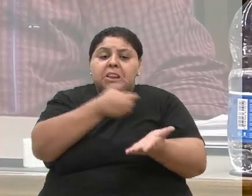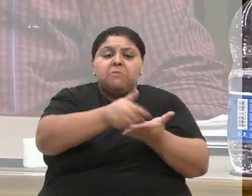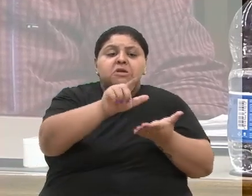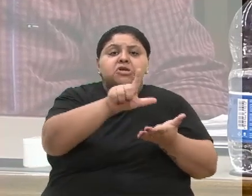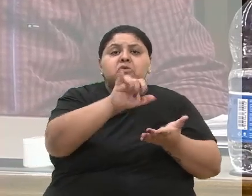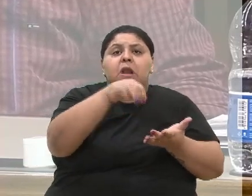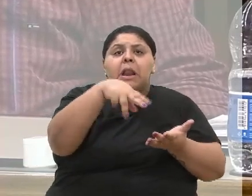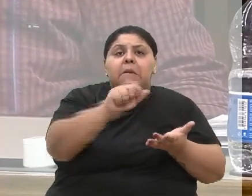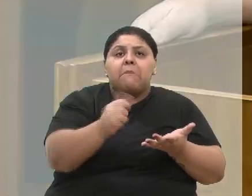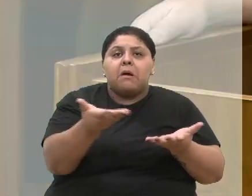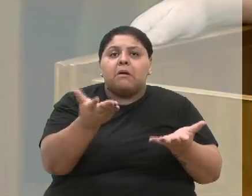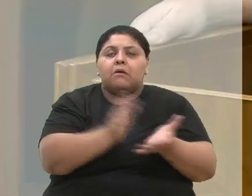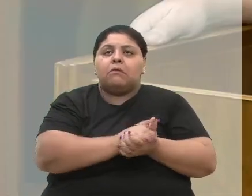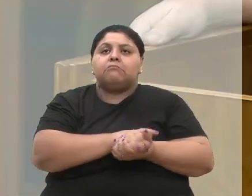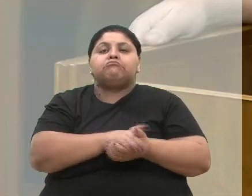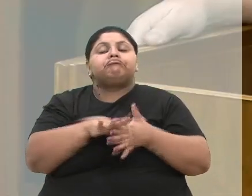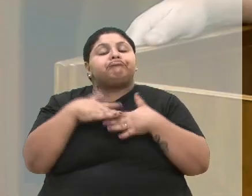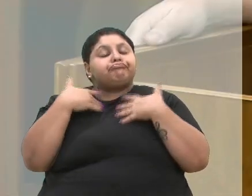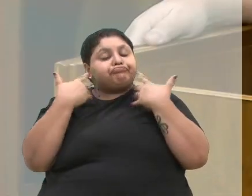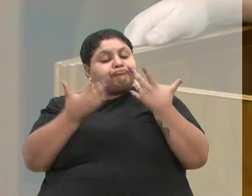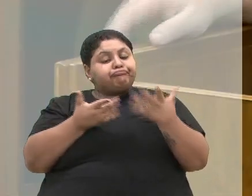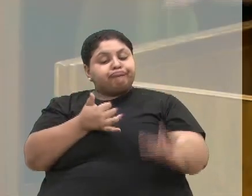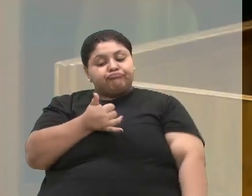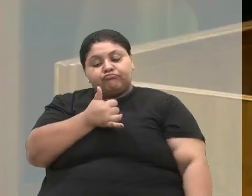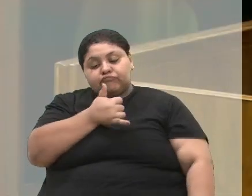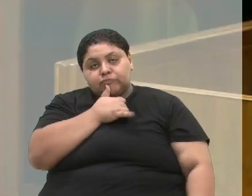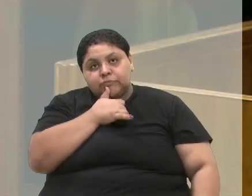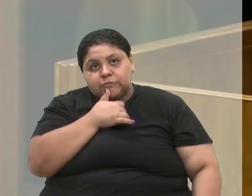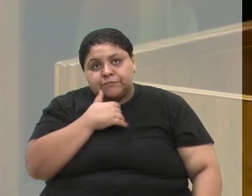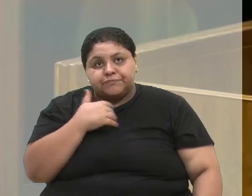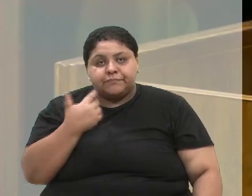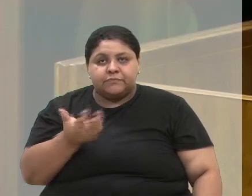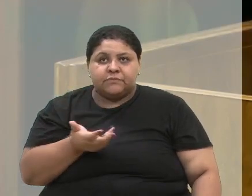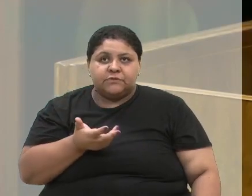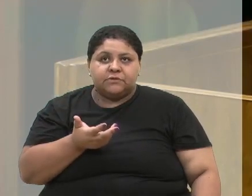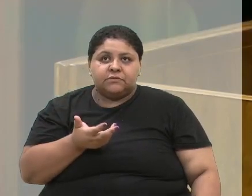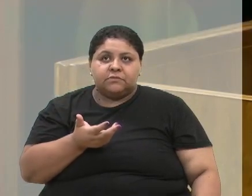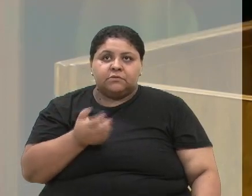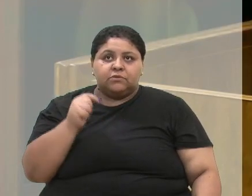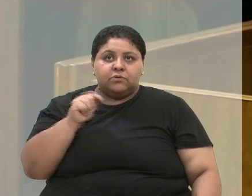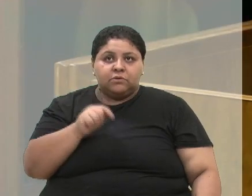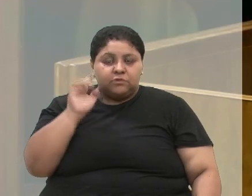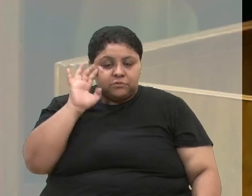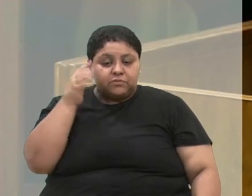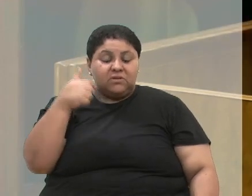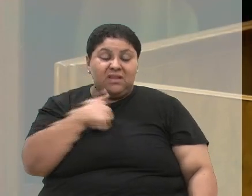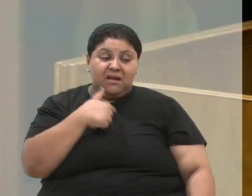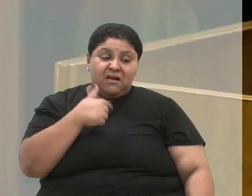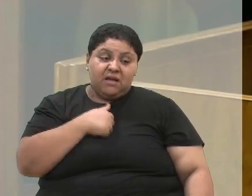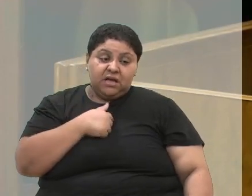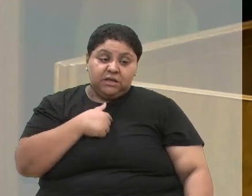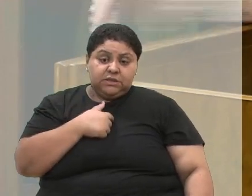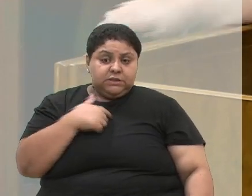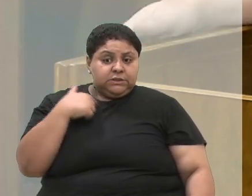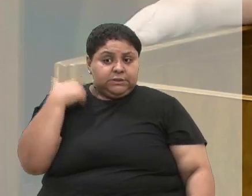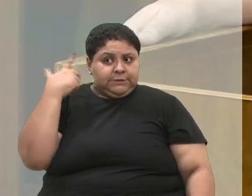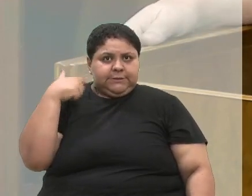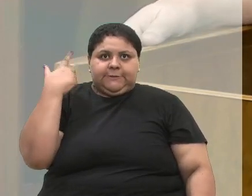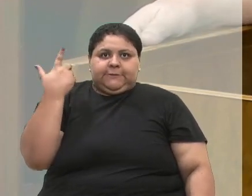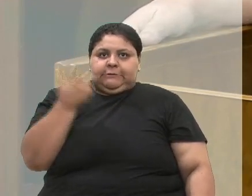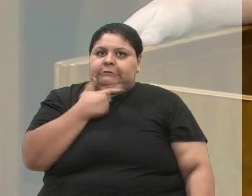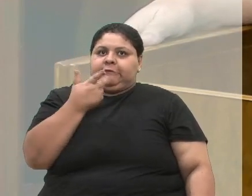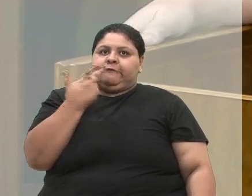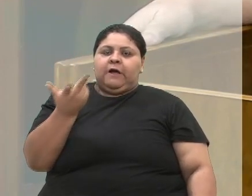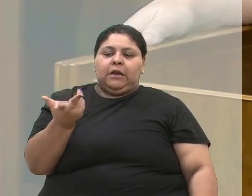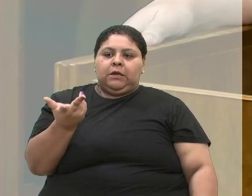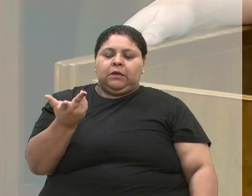problema. Pois é, infelizmente é isso que está acontecendo. Eu fico louco quando venho falar alguma coisa